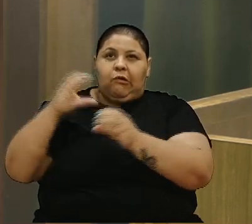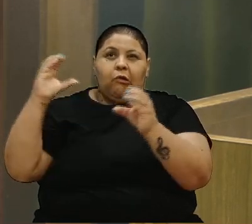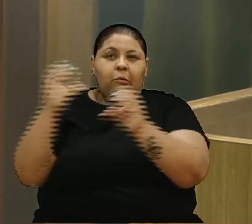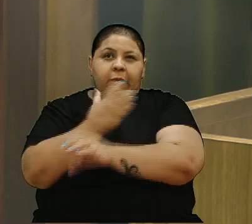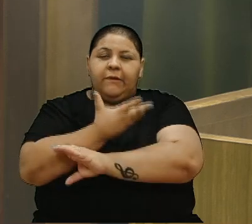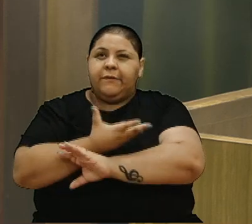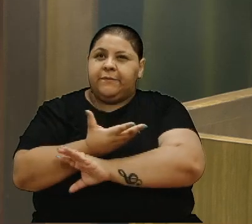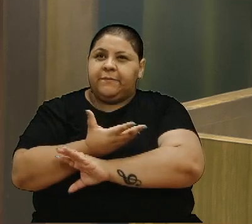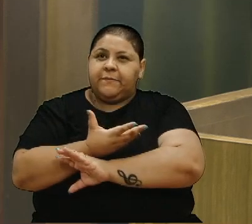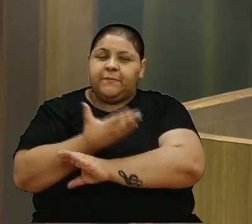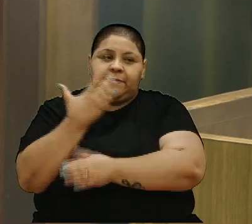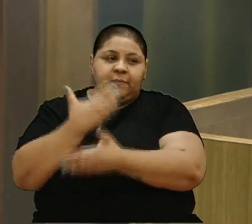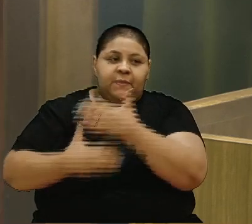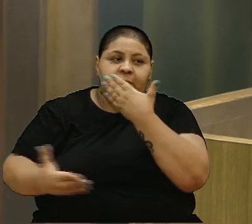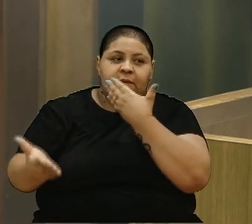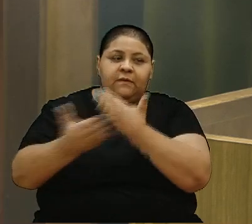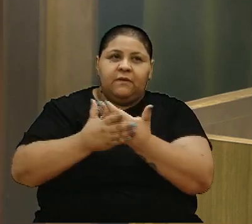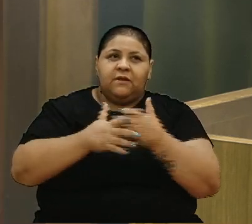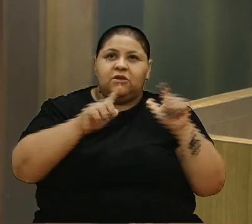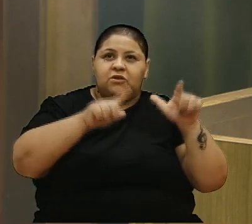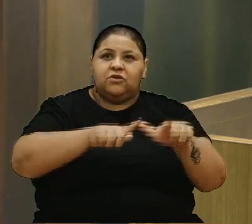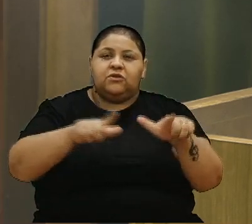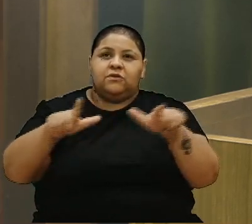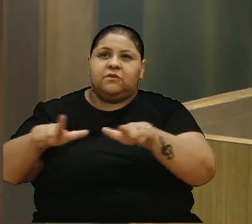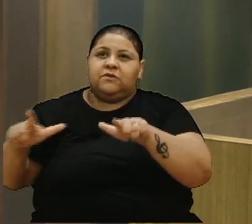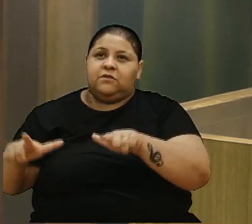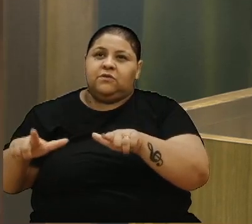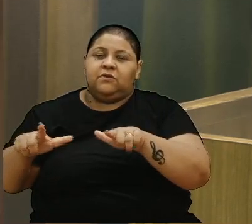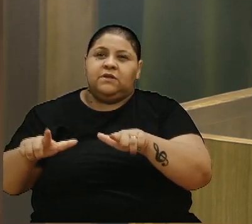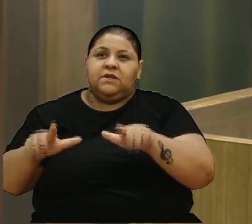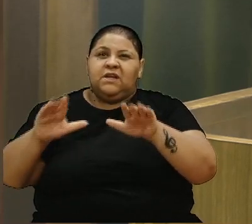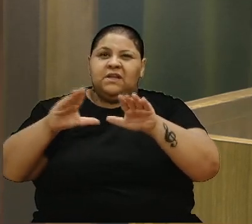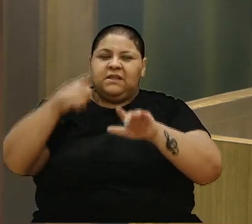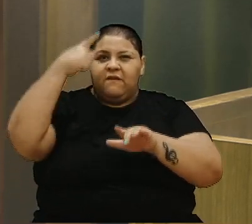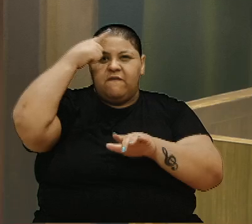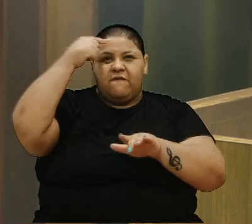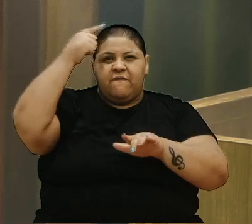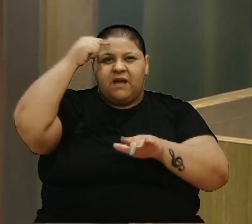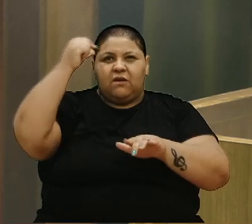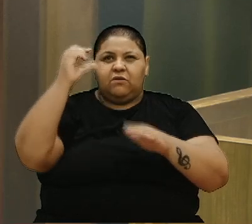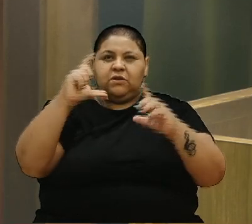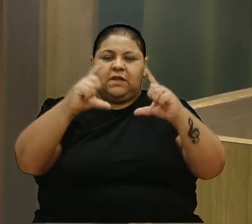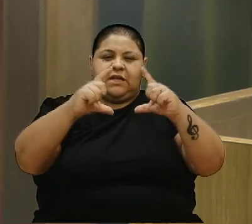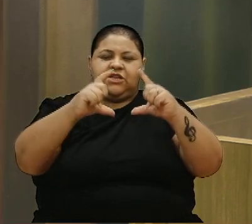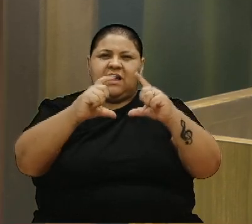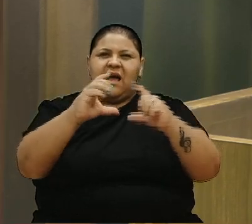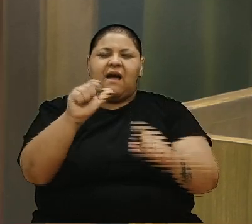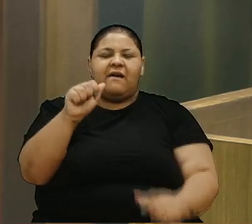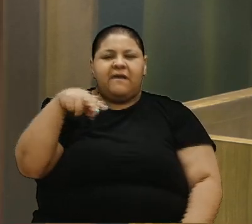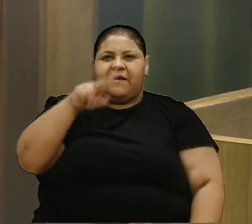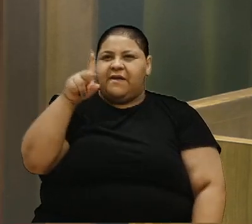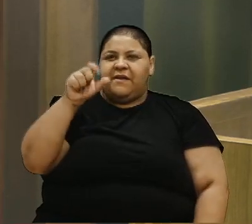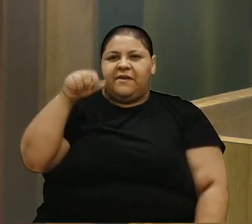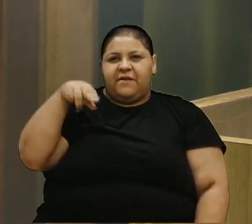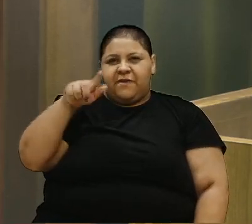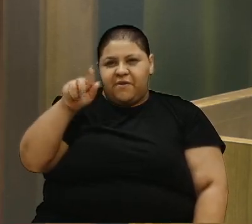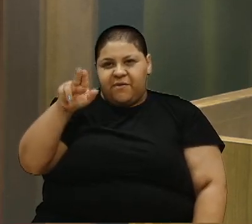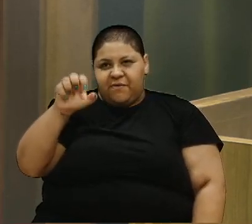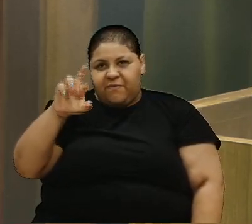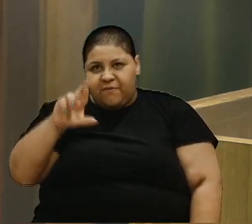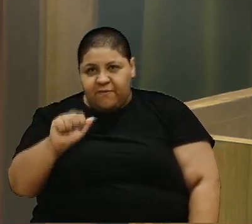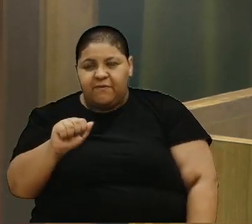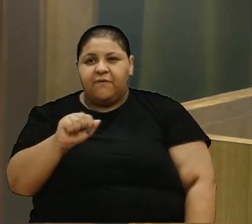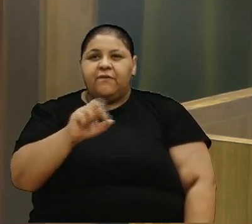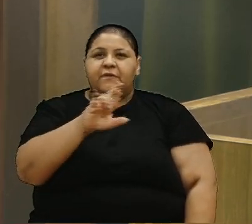absoluto. Todas as salas da Anhanguera estão utilizadas, todas com capacidade máxima. Mas nós temos o Desvio Risso, temos